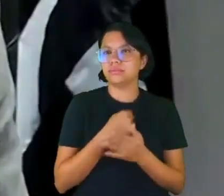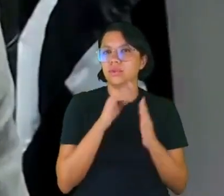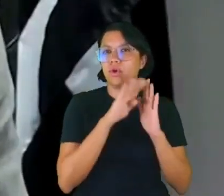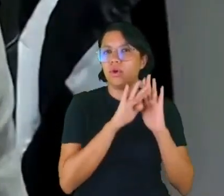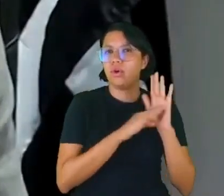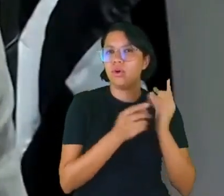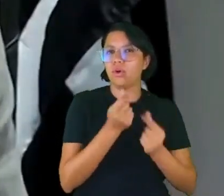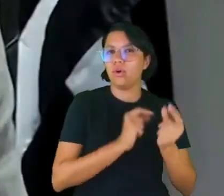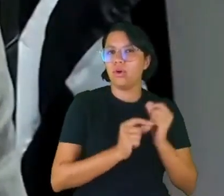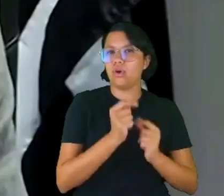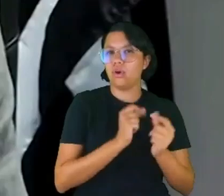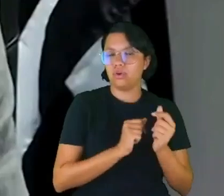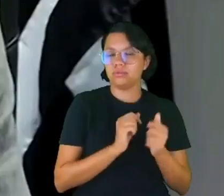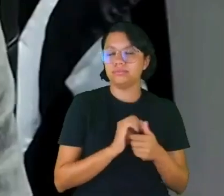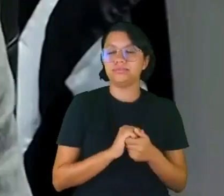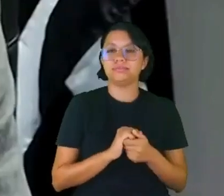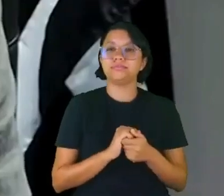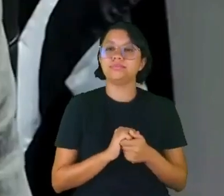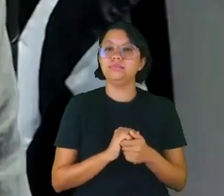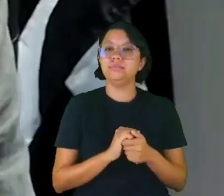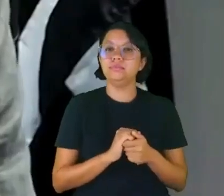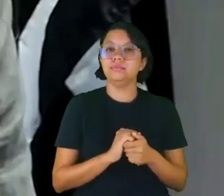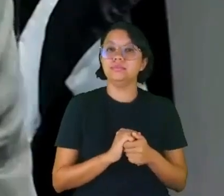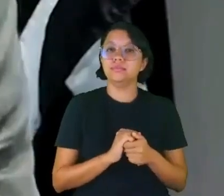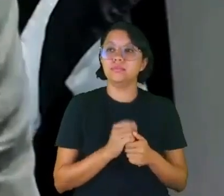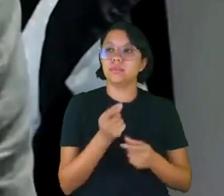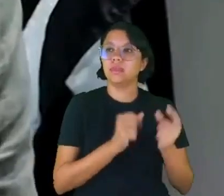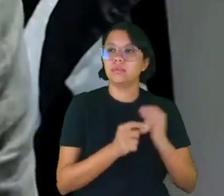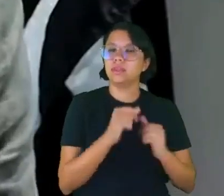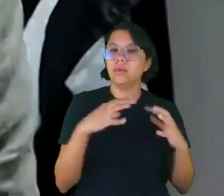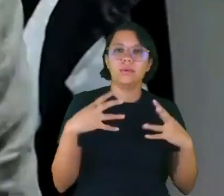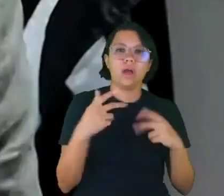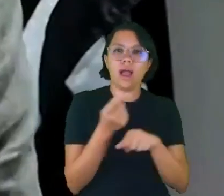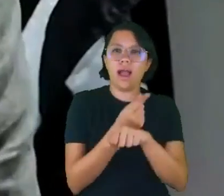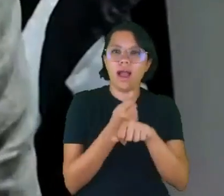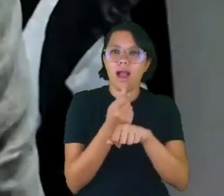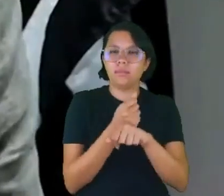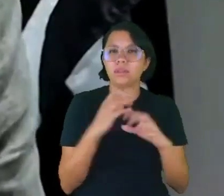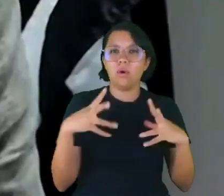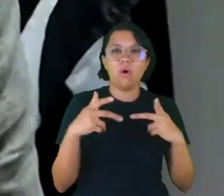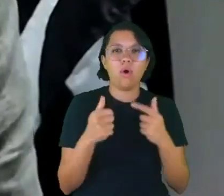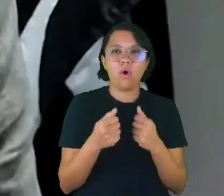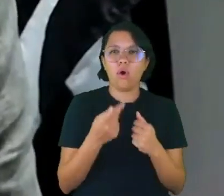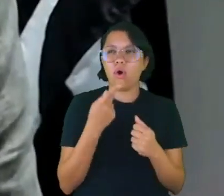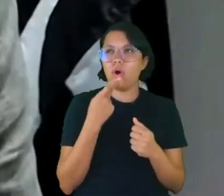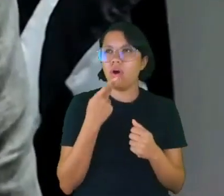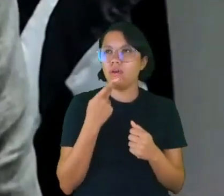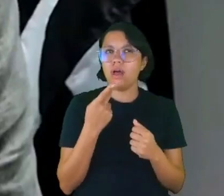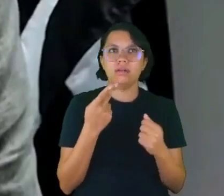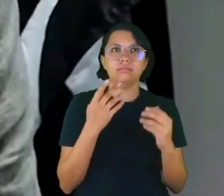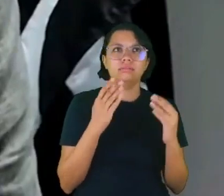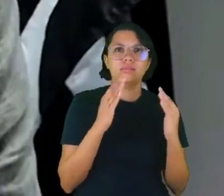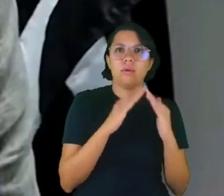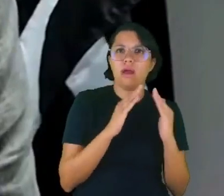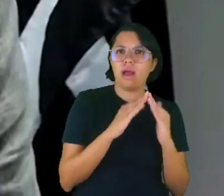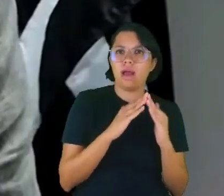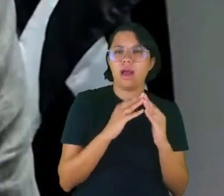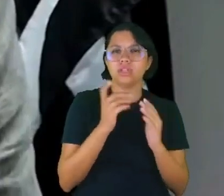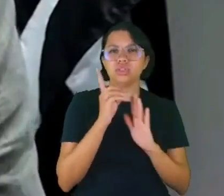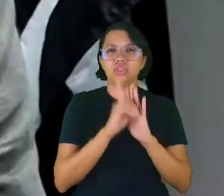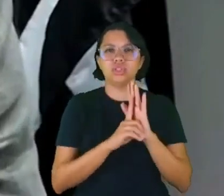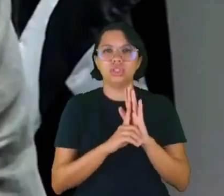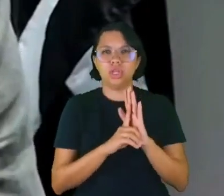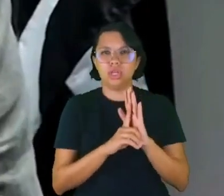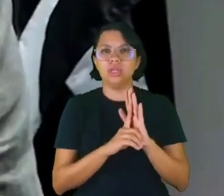ordem econômica e financeira. Tem lá capital com todas as suas letras, propriedade, direito do consumidor, pleno